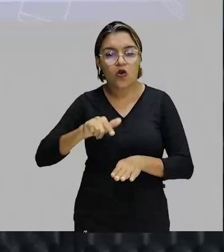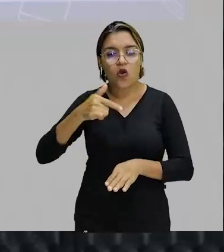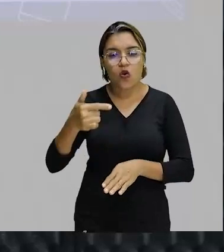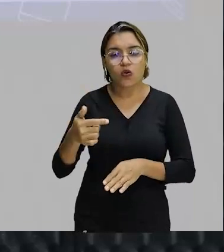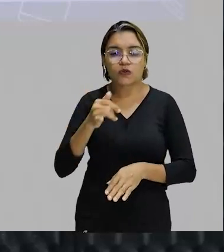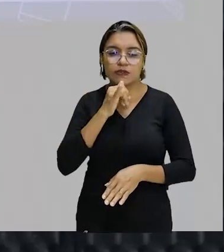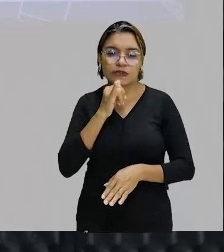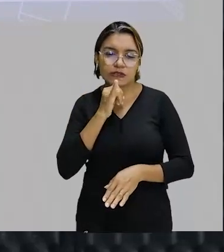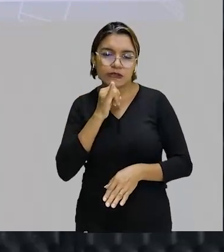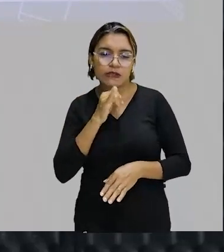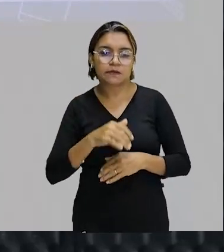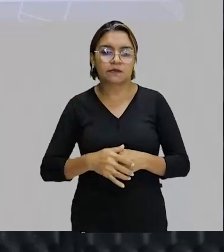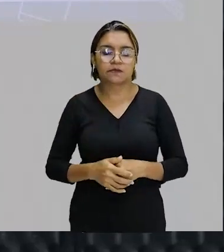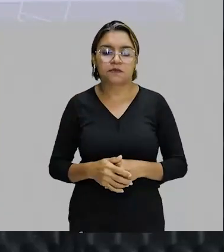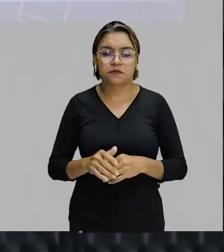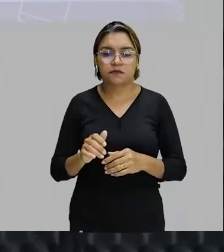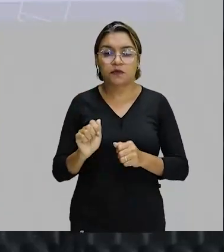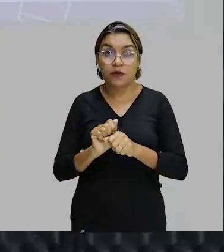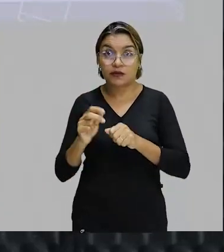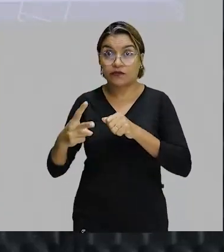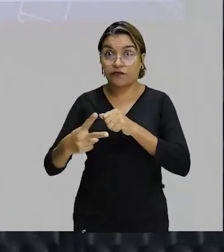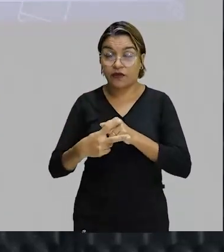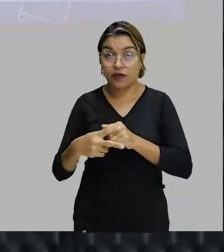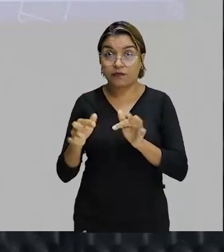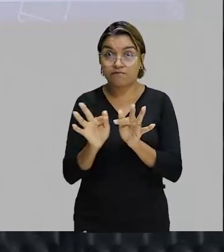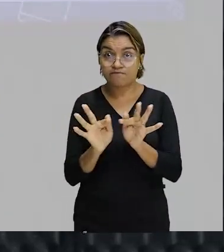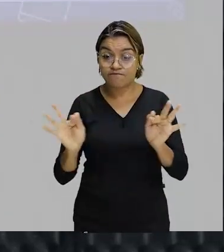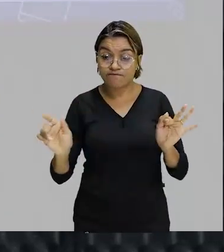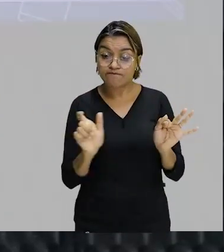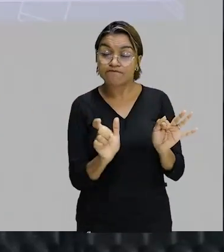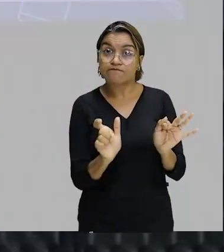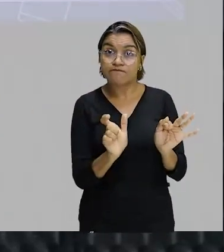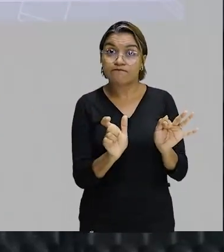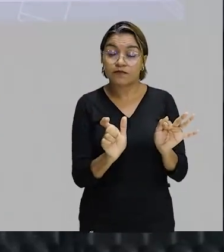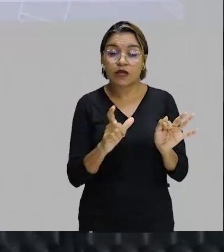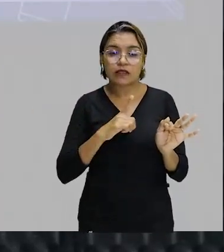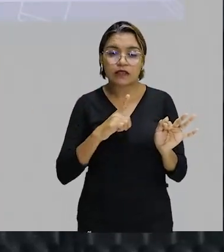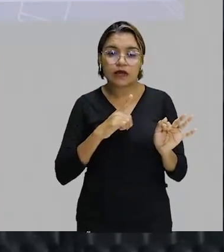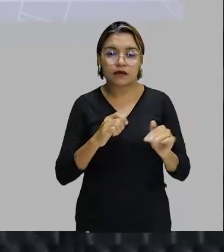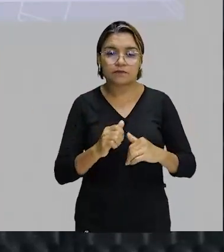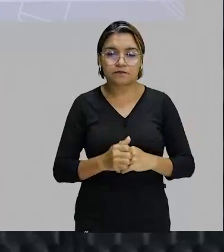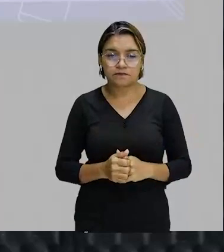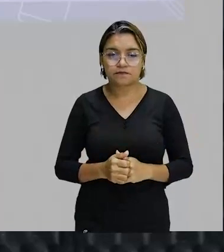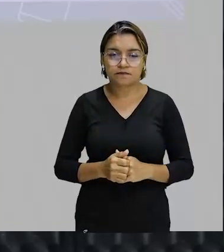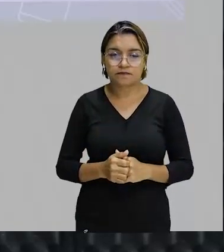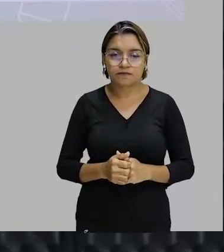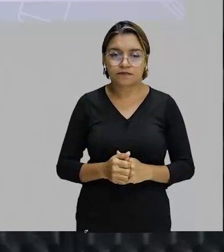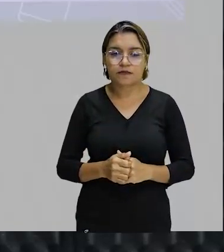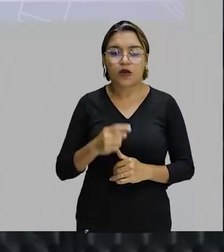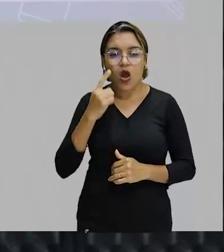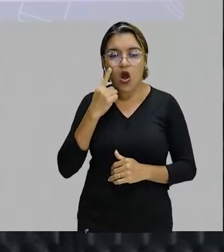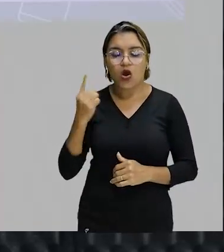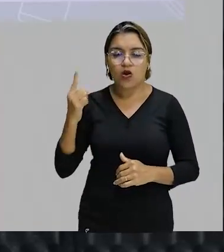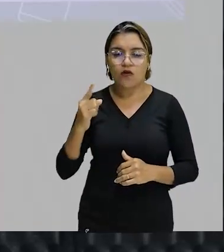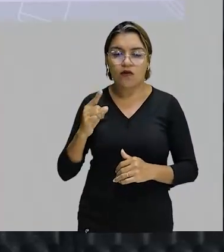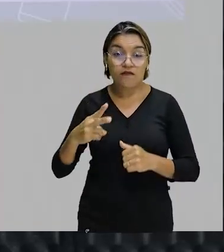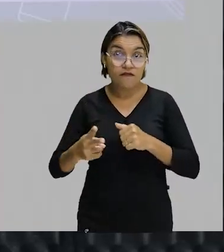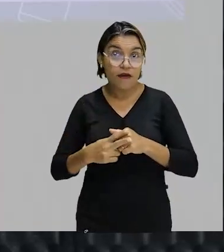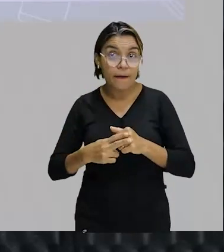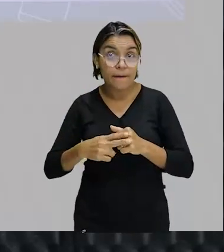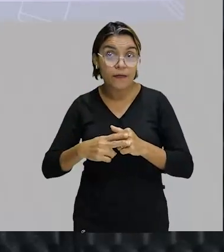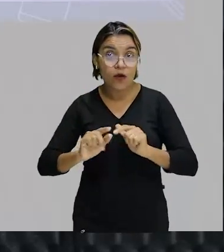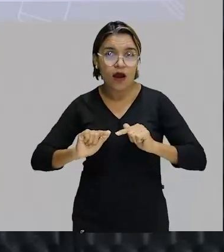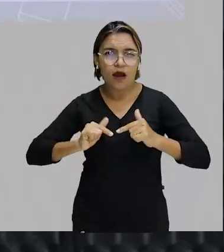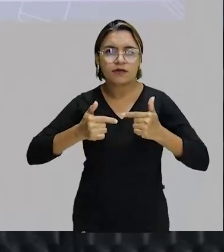advérbios podem aparecer no meio da sentença, é quando eu tenho action verbs, verbos de ação. O próprio nome diz, são verbos